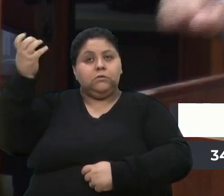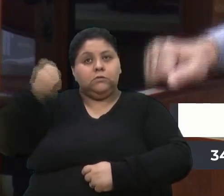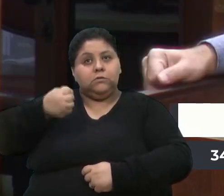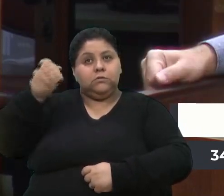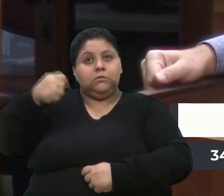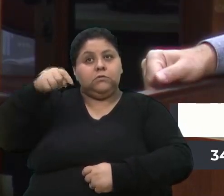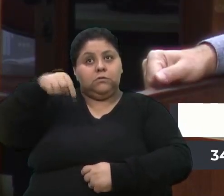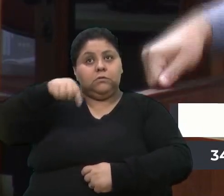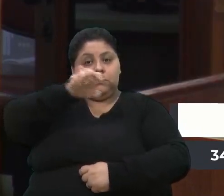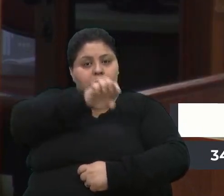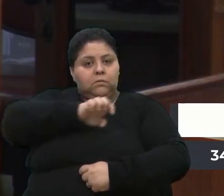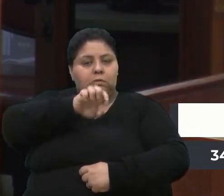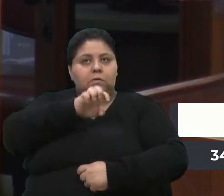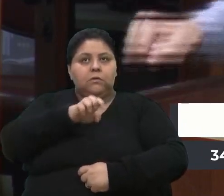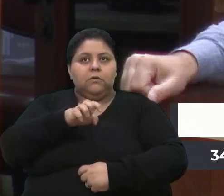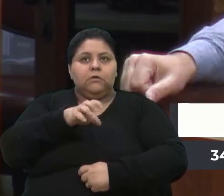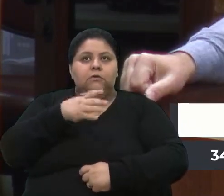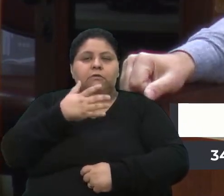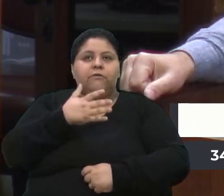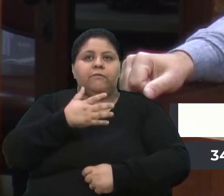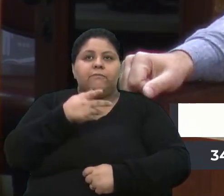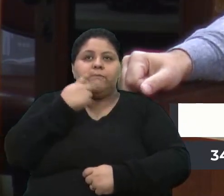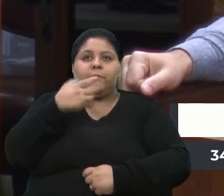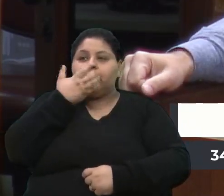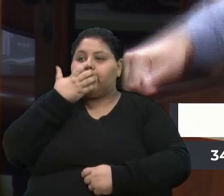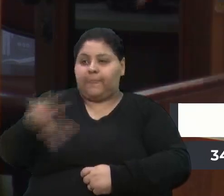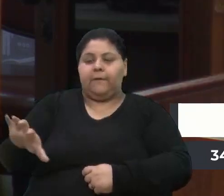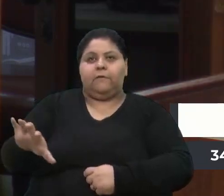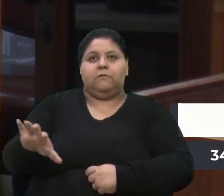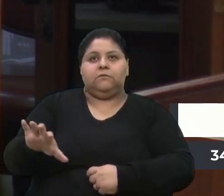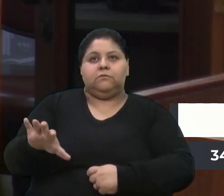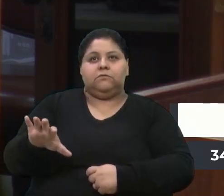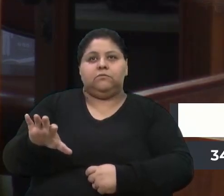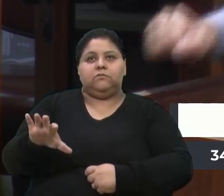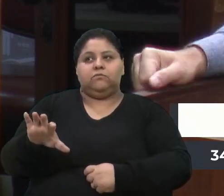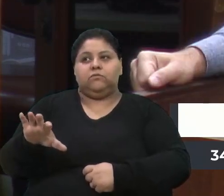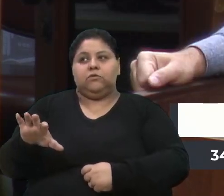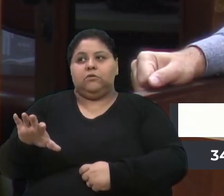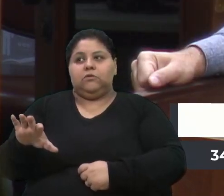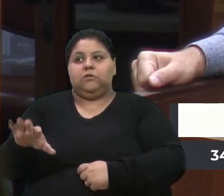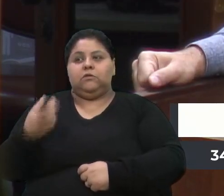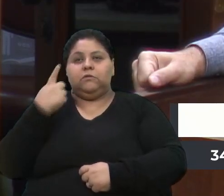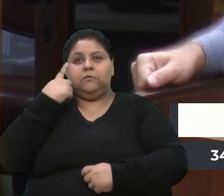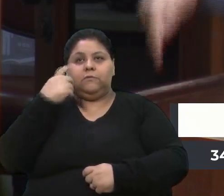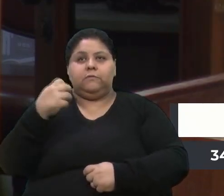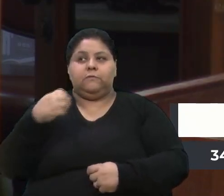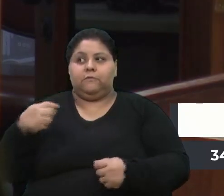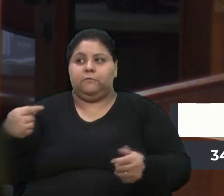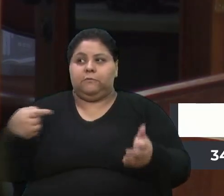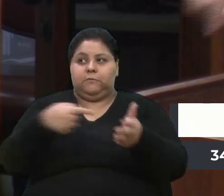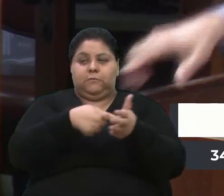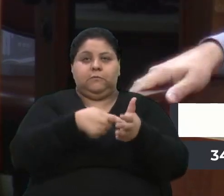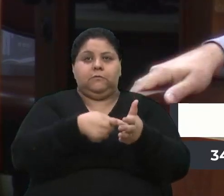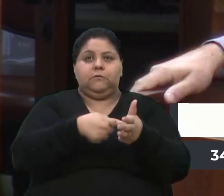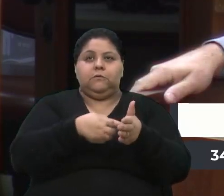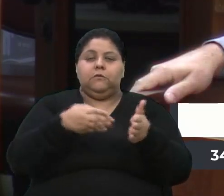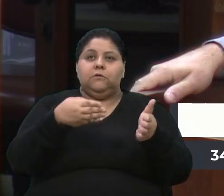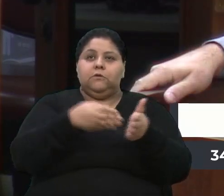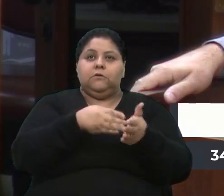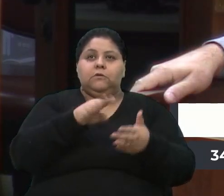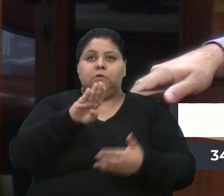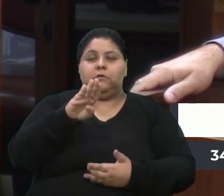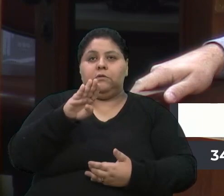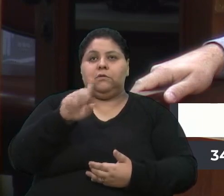se manifestava contra, né, o atentado, o ato terrorista que tentou implementar o golpe. Tem partido,